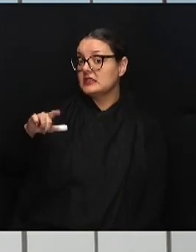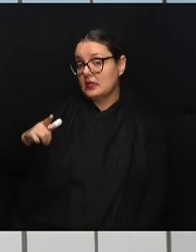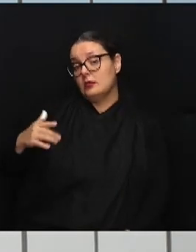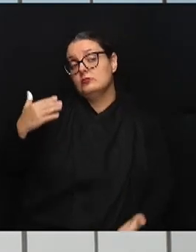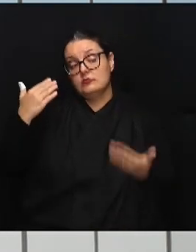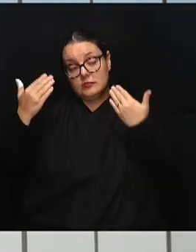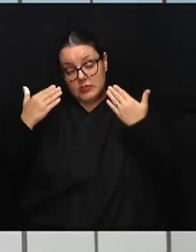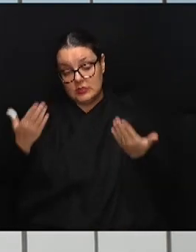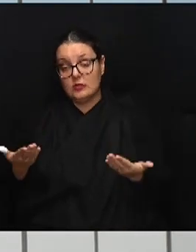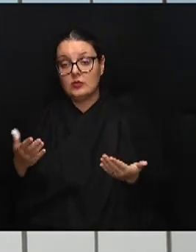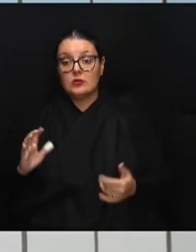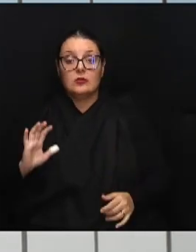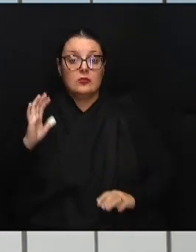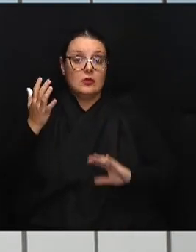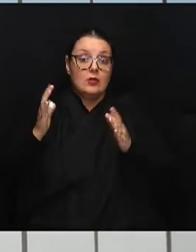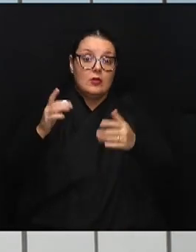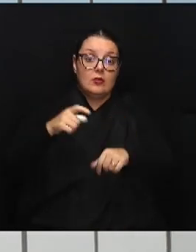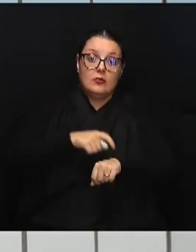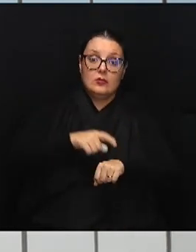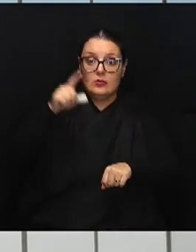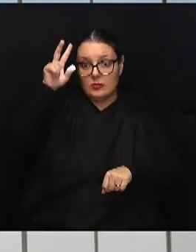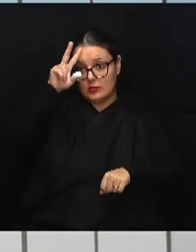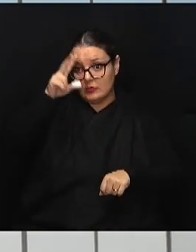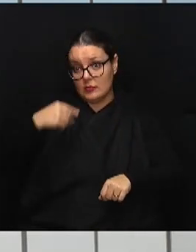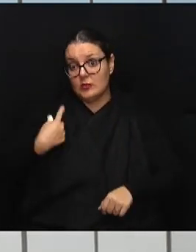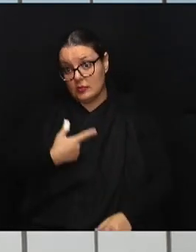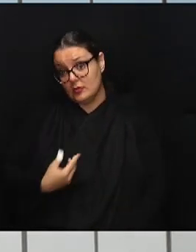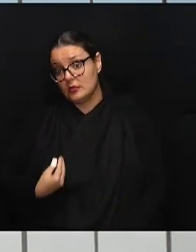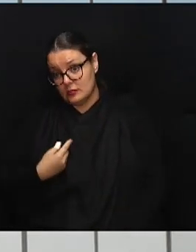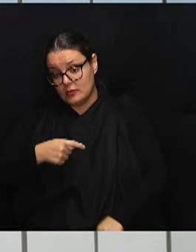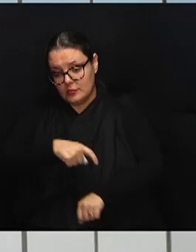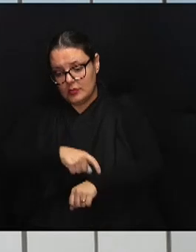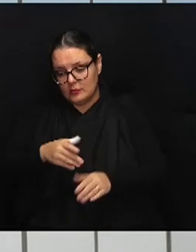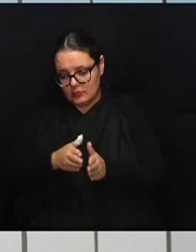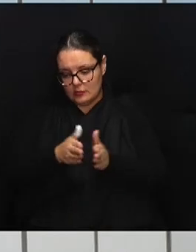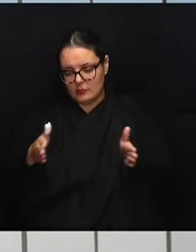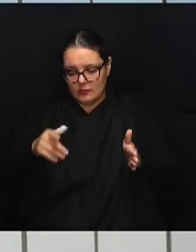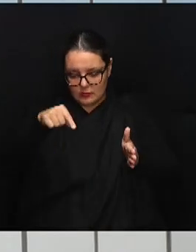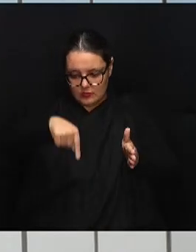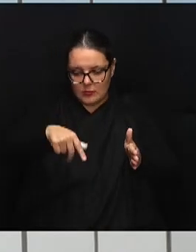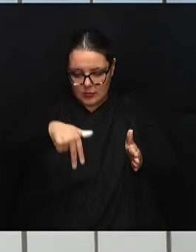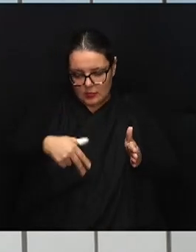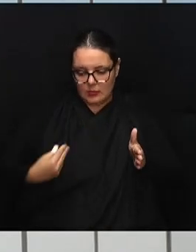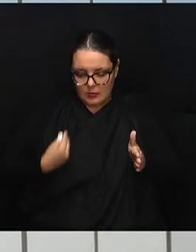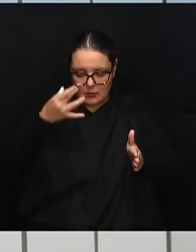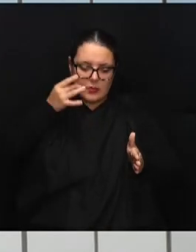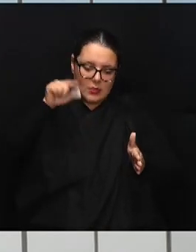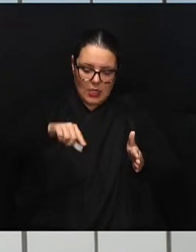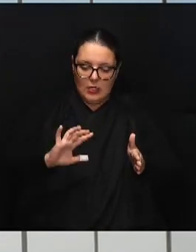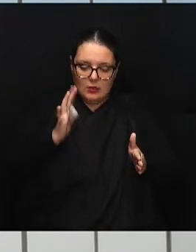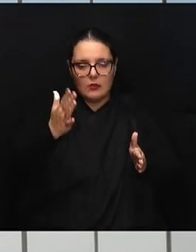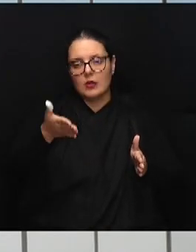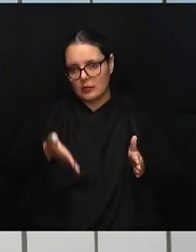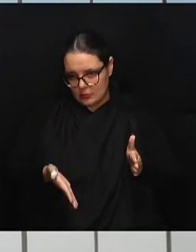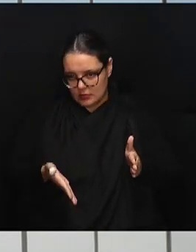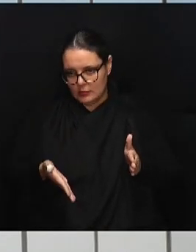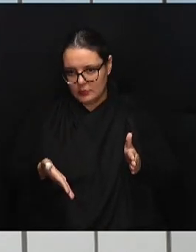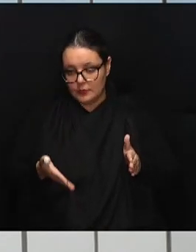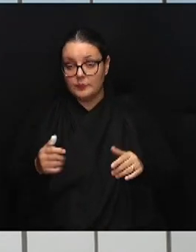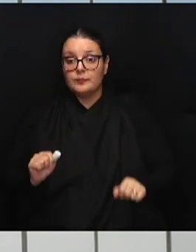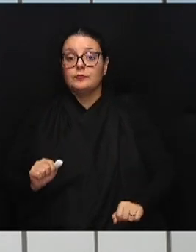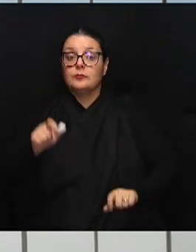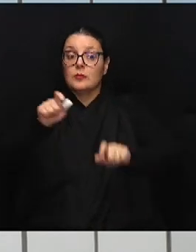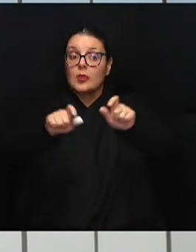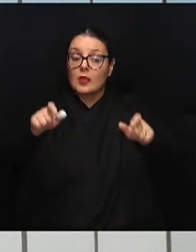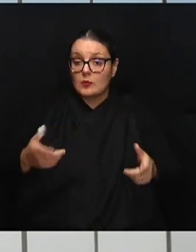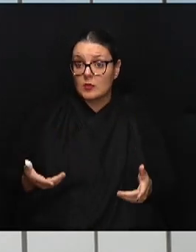que vai acontecer no tempo histórico que nós vivemos, né? Então, as pessoas,